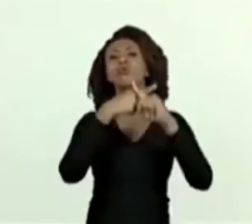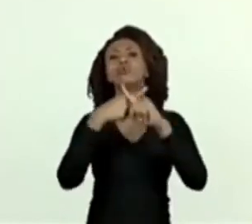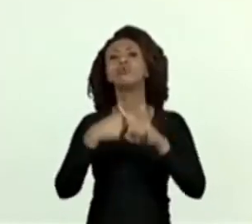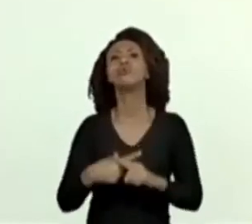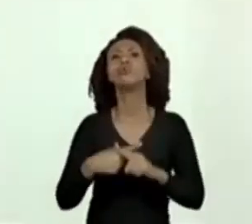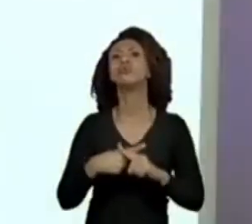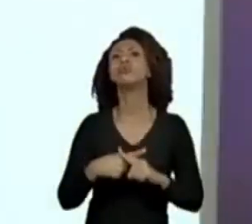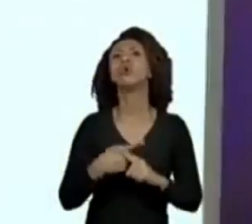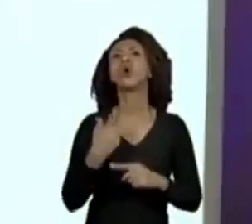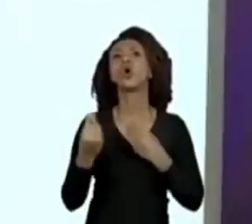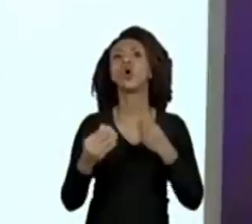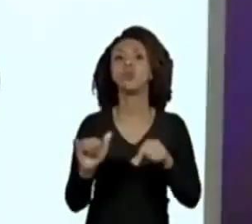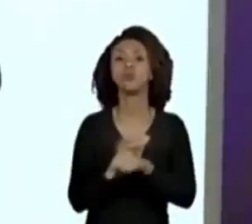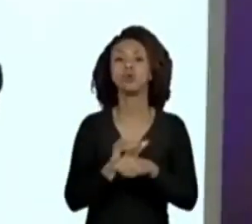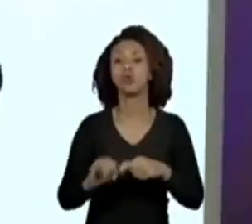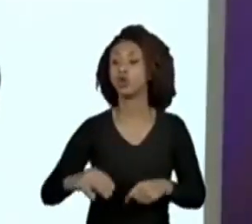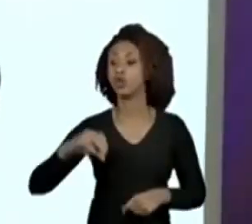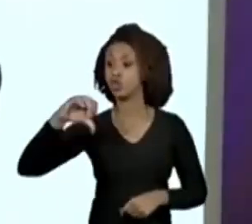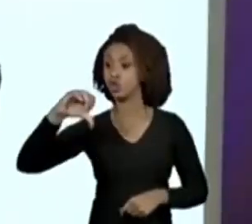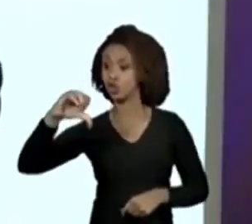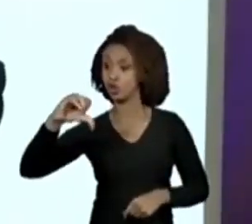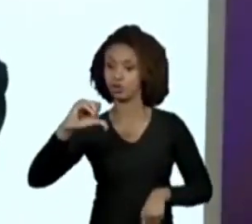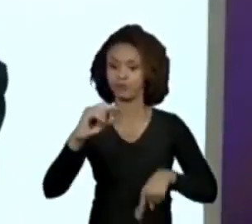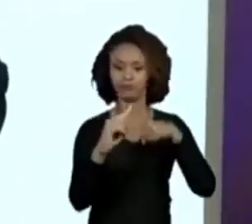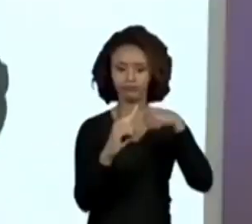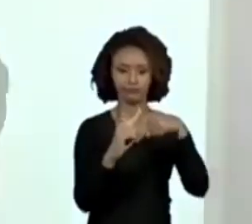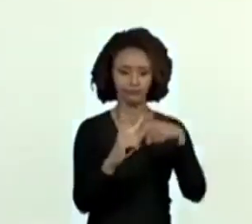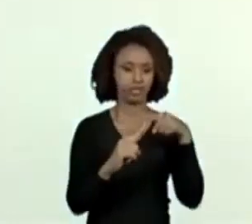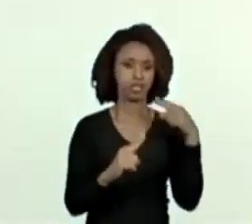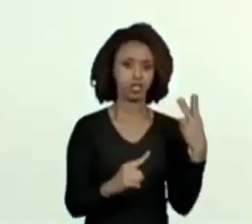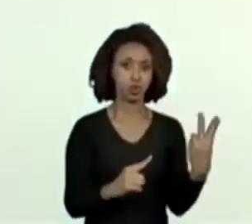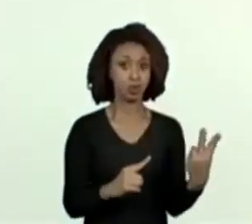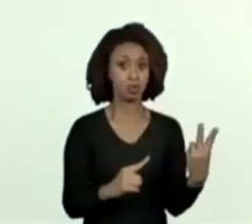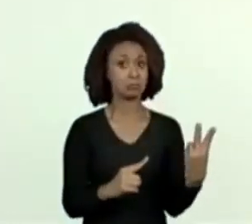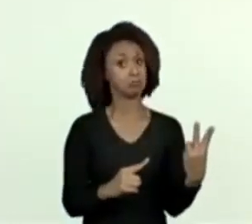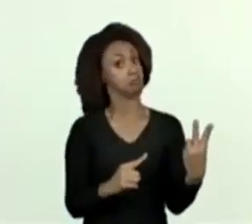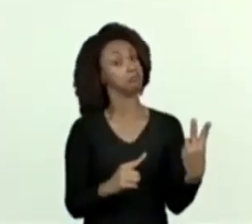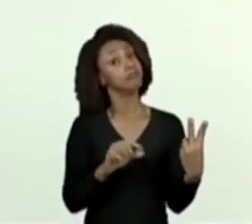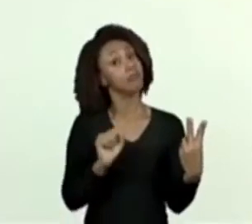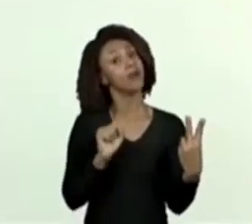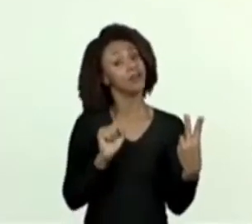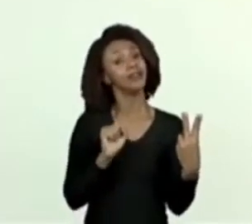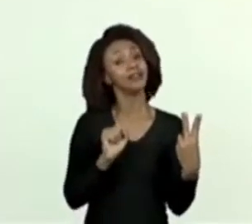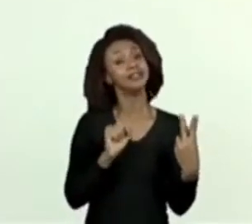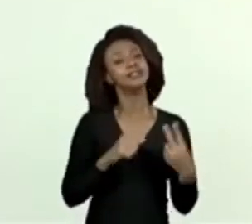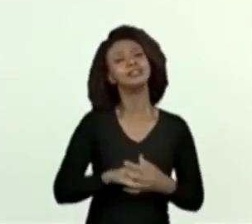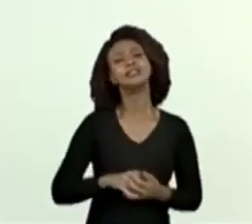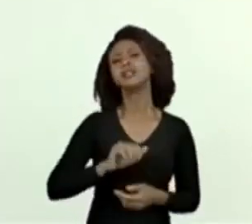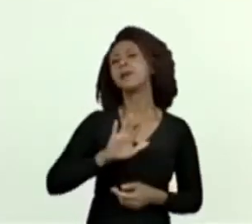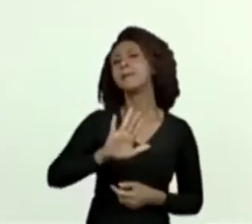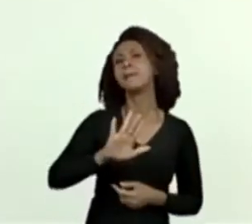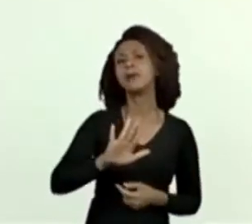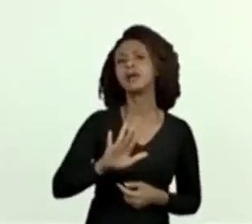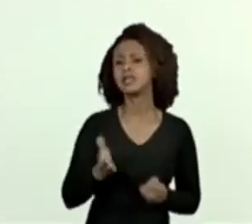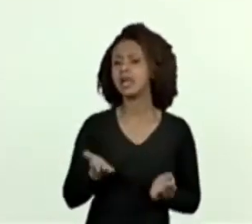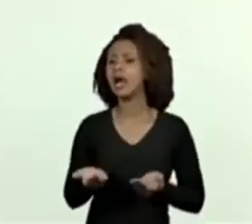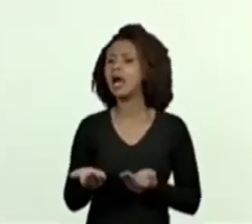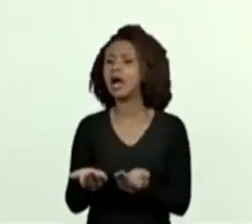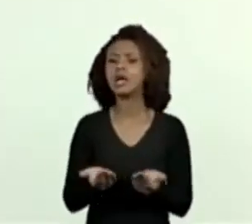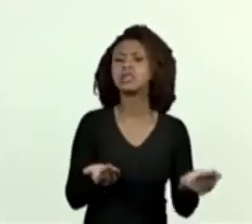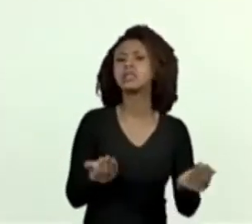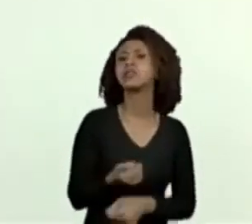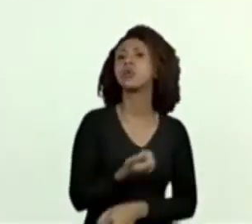falando 9 vezes 2. Pode ser 9 vezes 2. Mas quantas assadeiras a gente